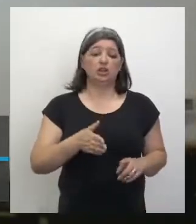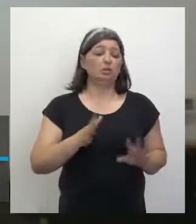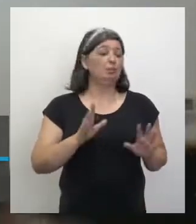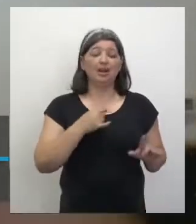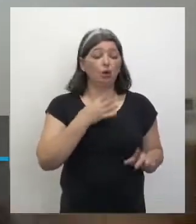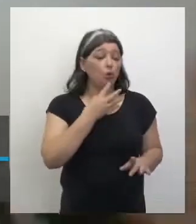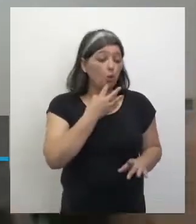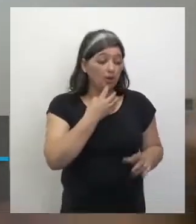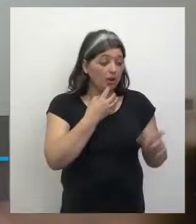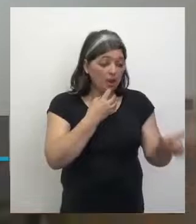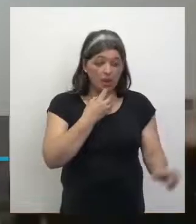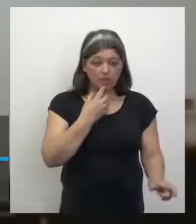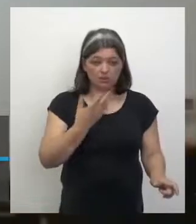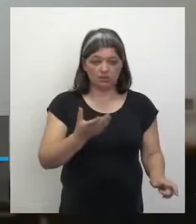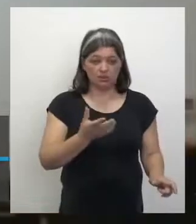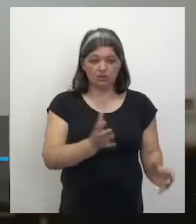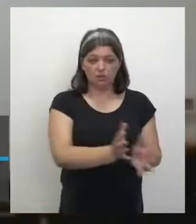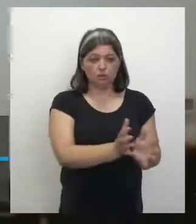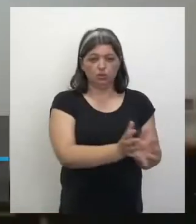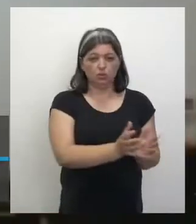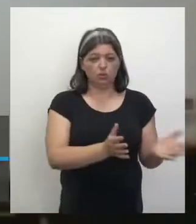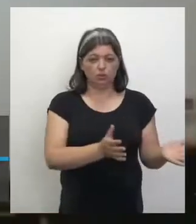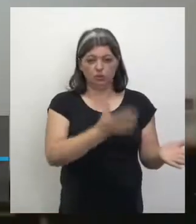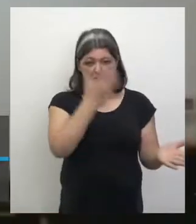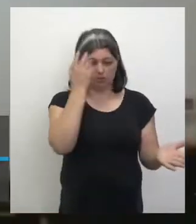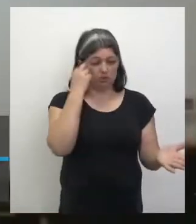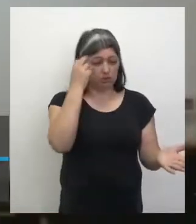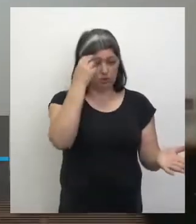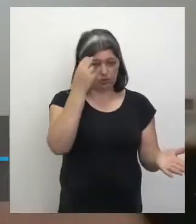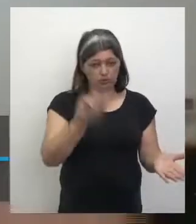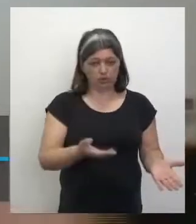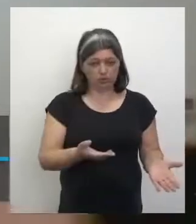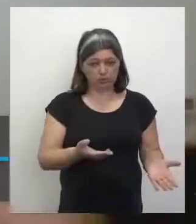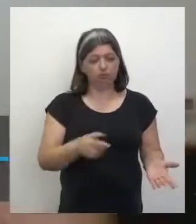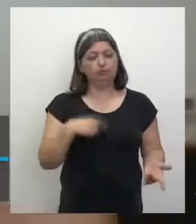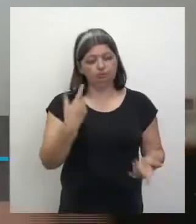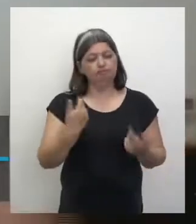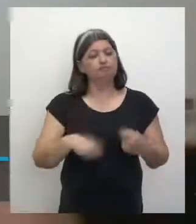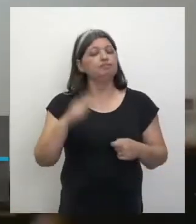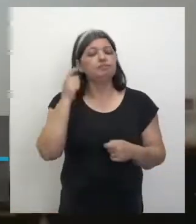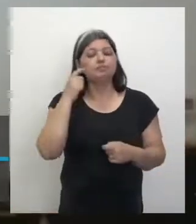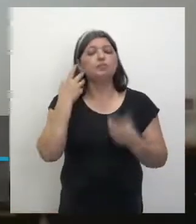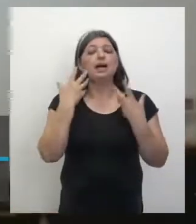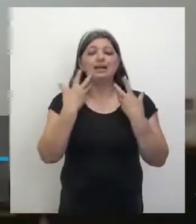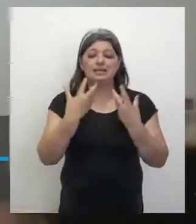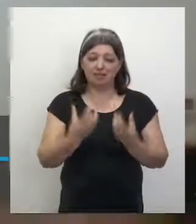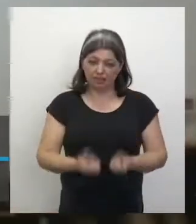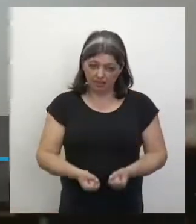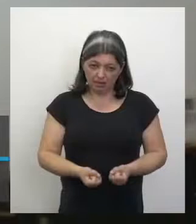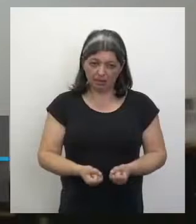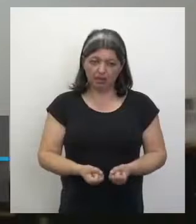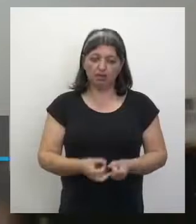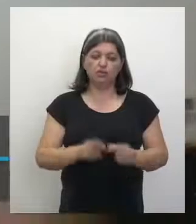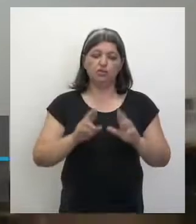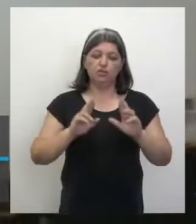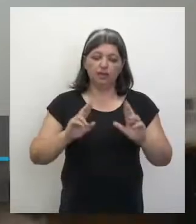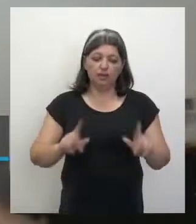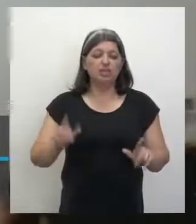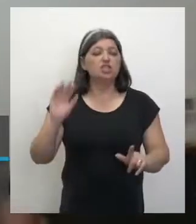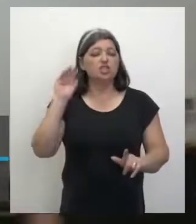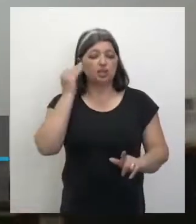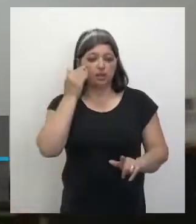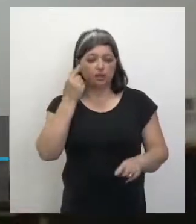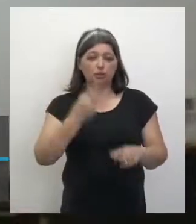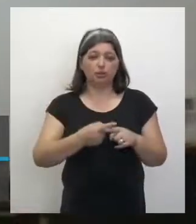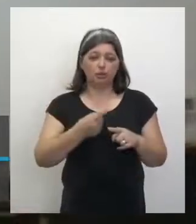conhecer a fundo aquela cultura. Então, por isso nós temos que aceitar o diferente e entendê-lo, né? Que ele só existe